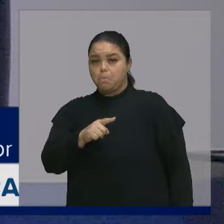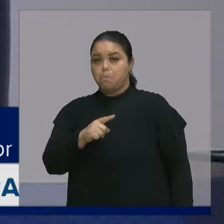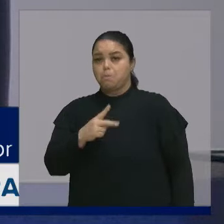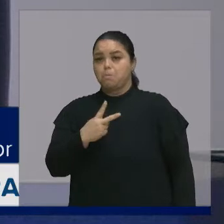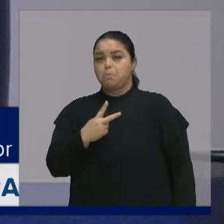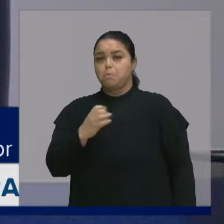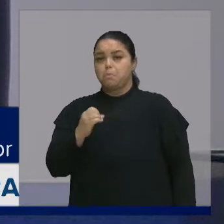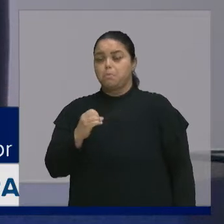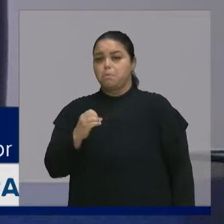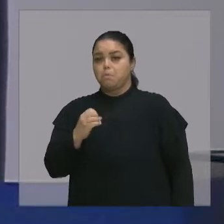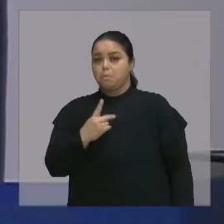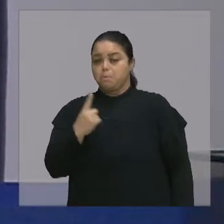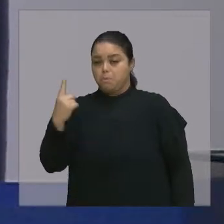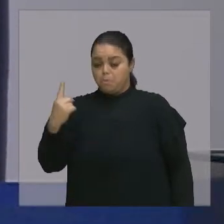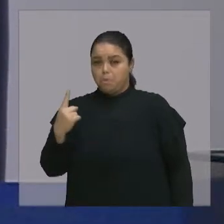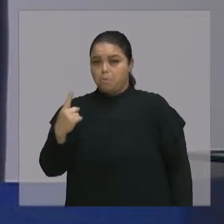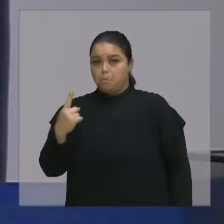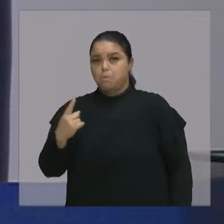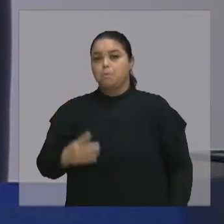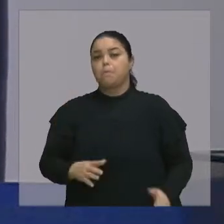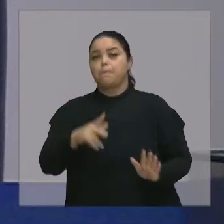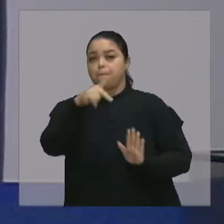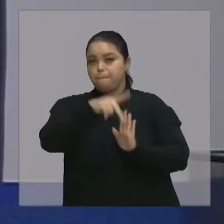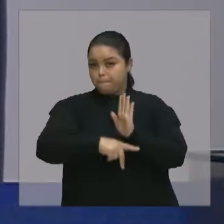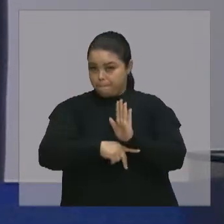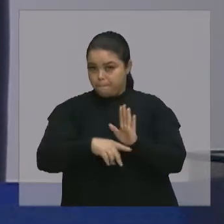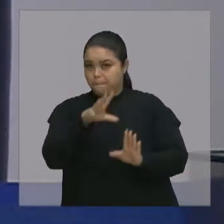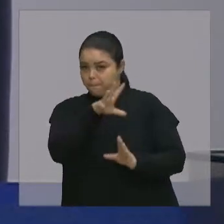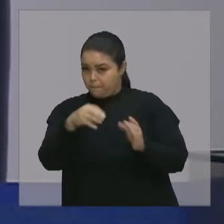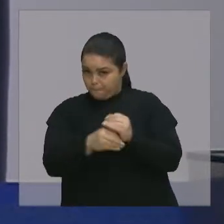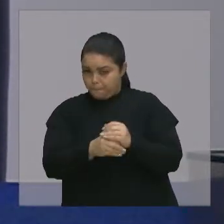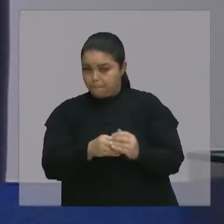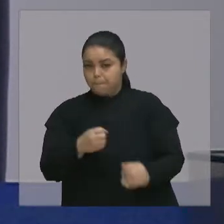6813/2021. Projeto de lei complementar número